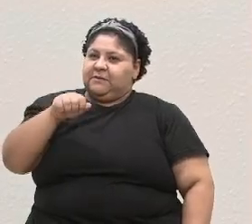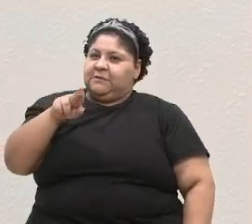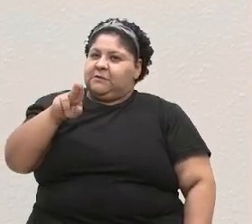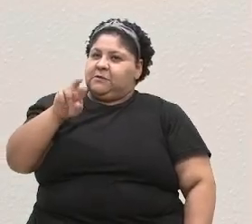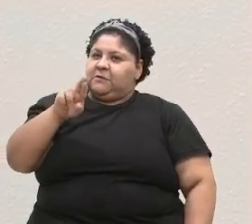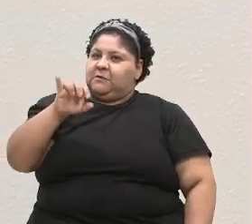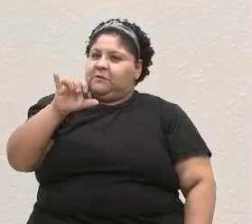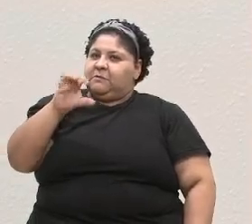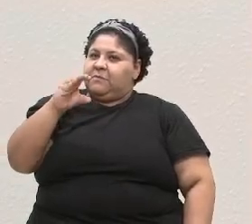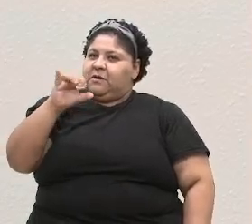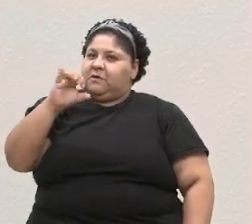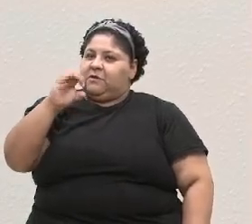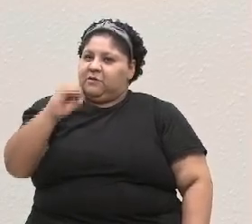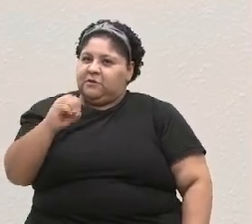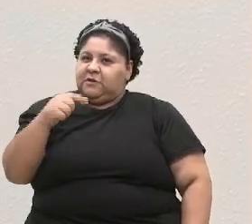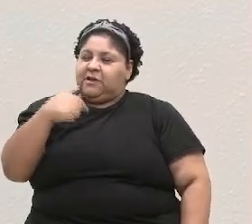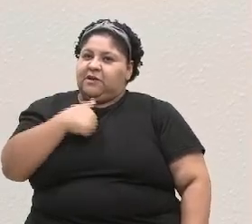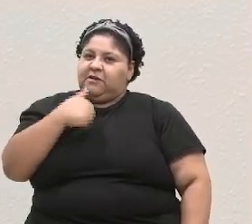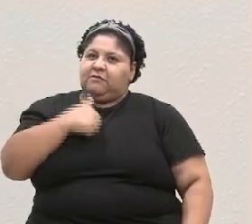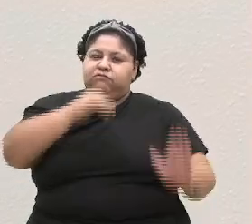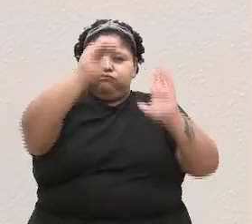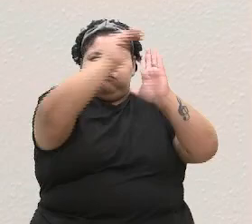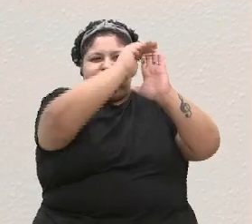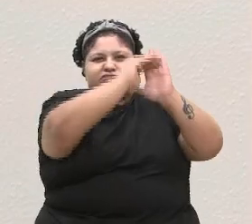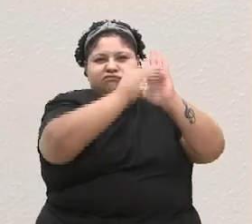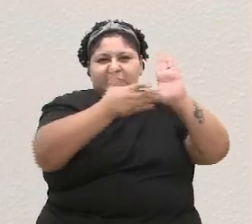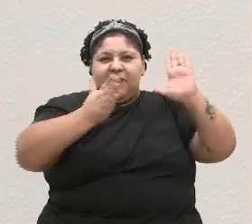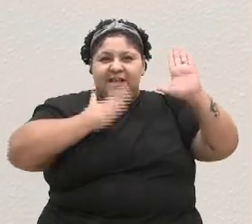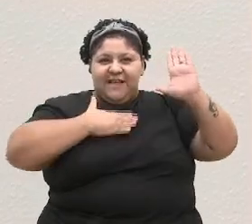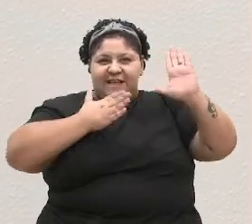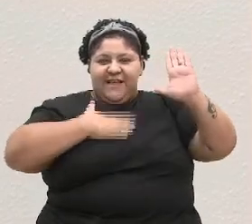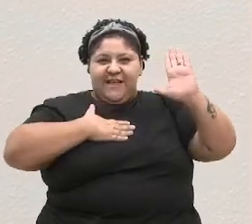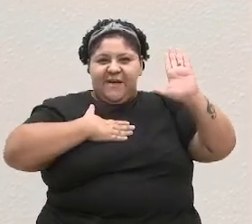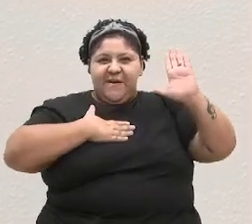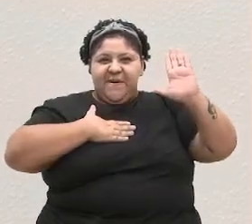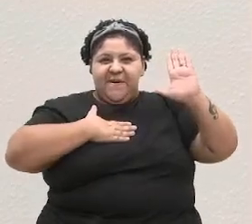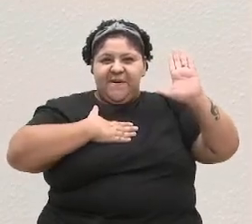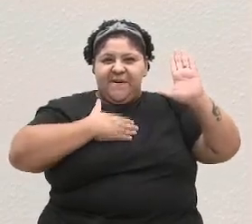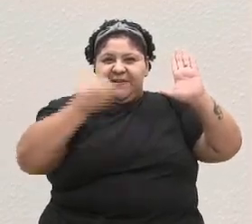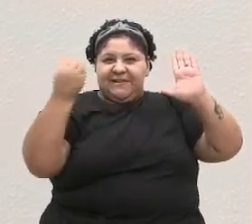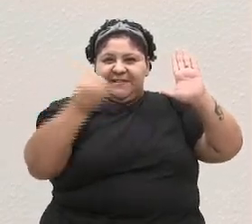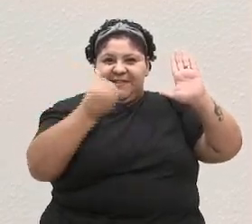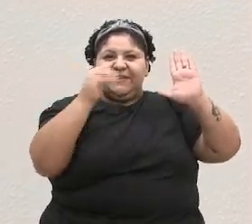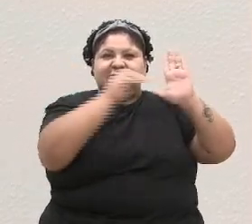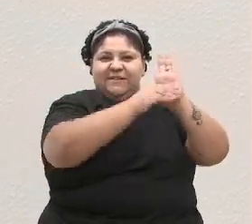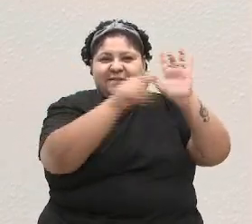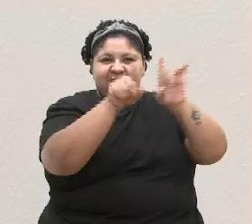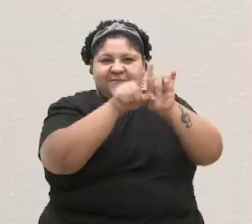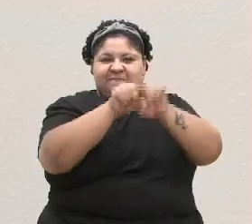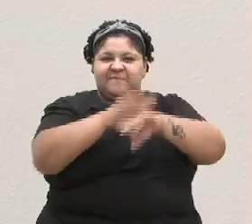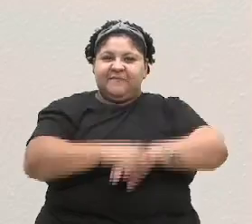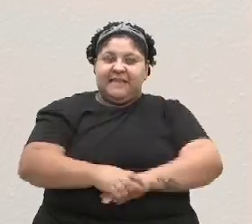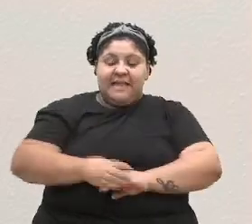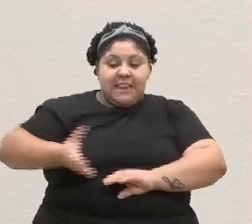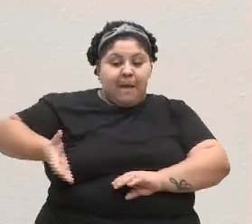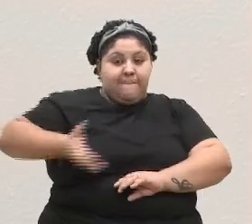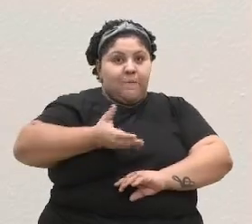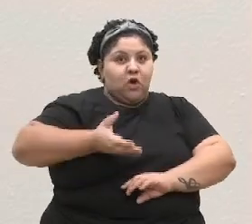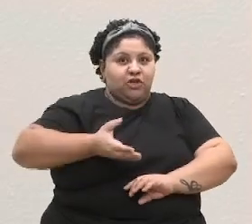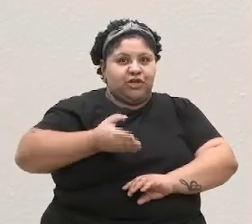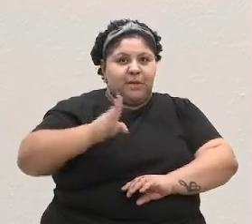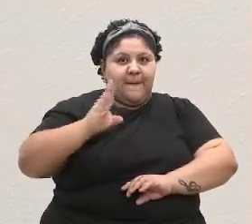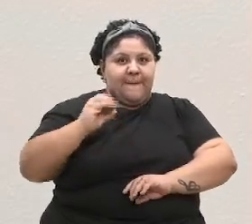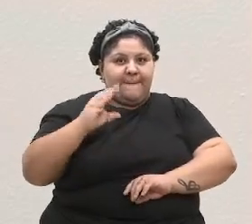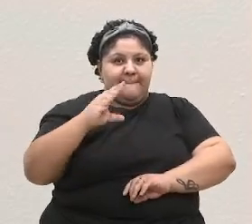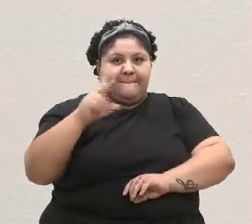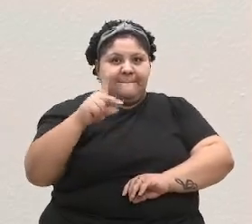Jaqueline. E eu fiquei em 6º lugar, Adriano Bressan, Bruno Bressan, que é meu sobrinho, e o Michel também. E na bocha, também, depois